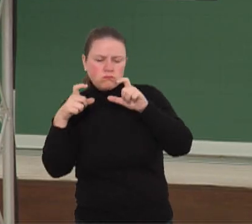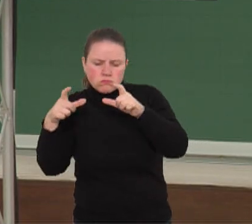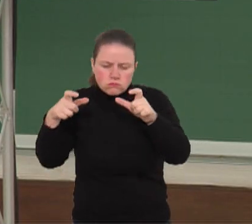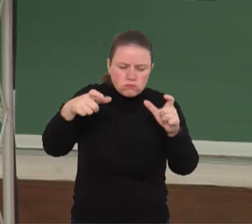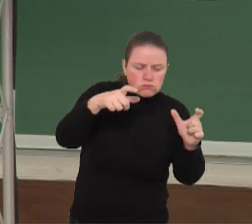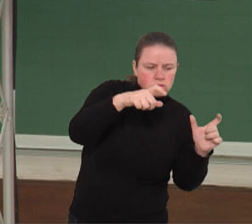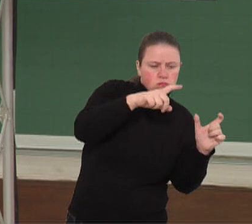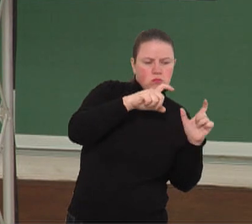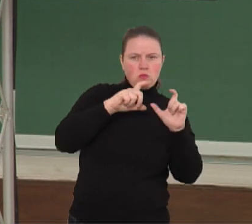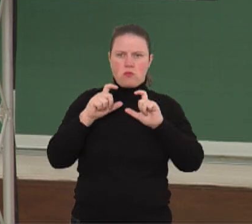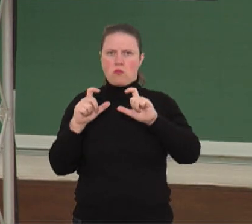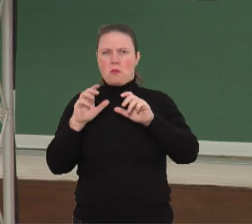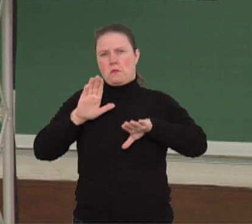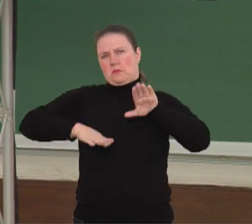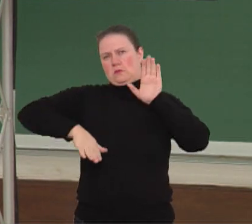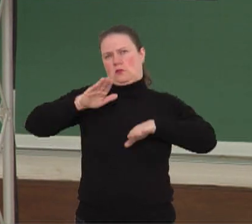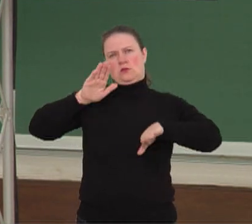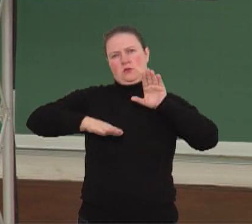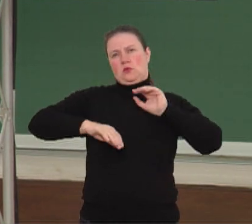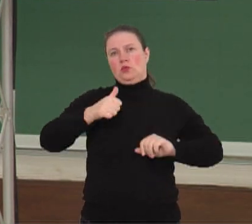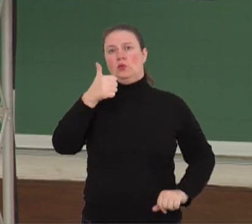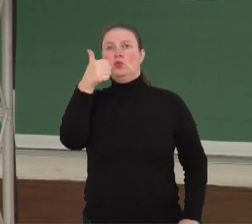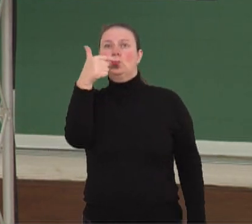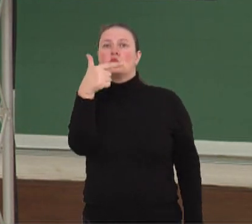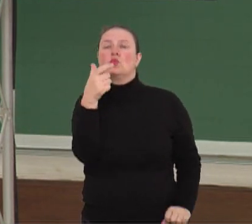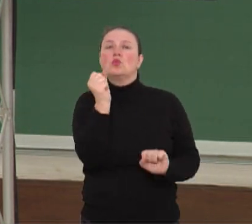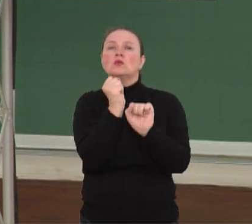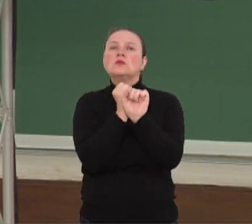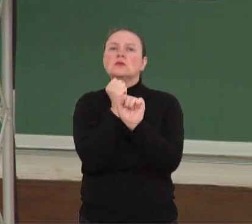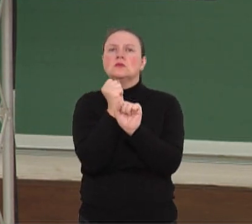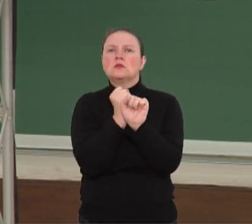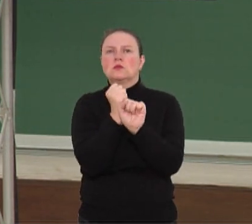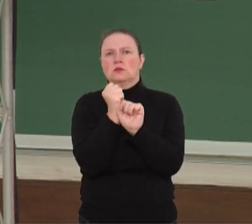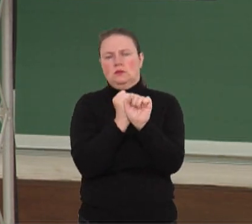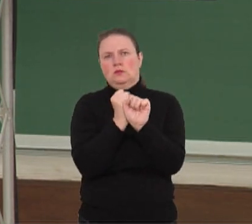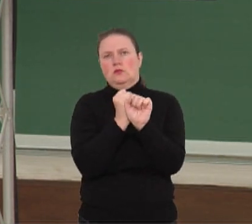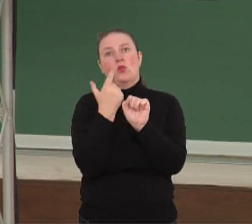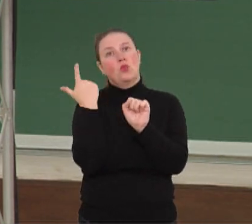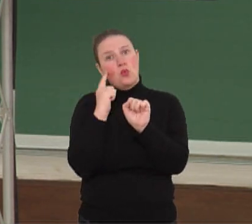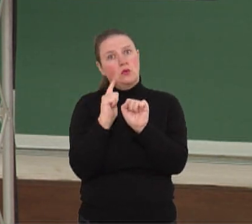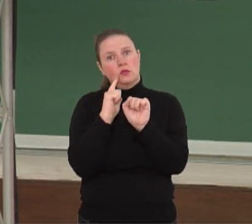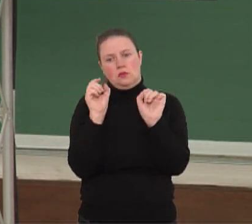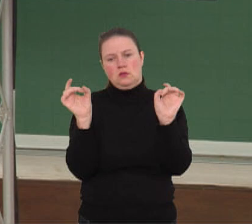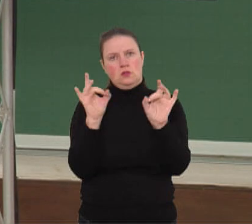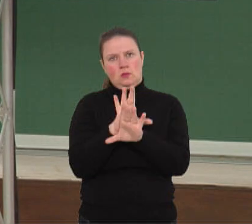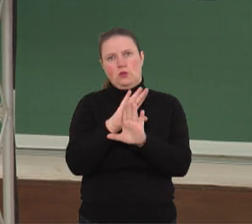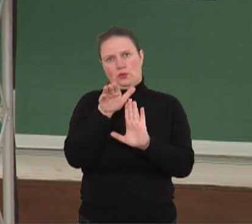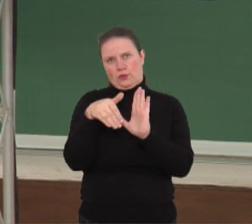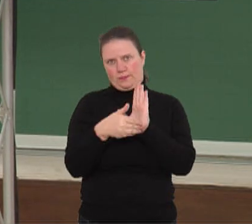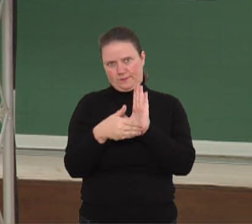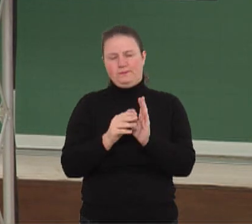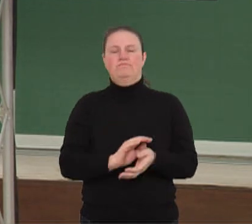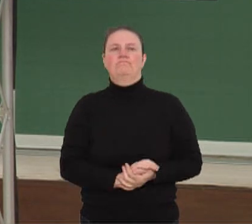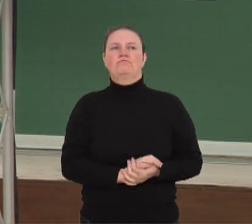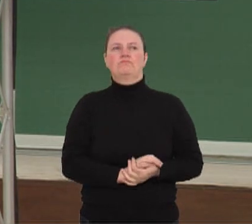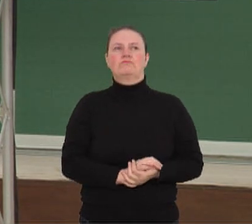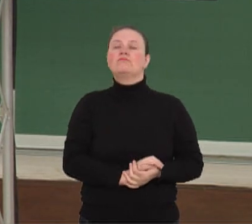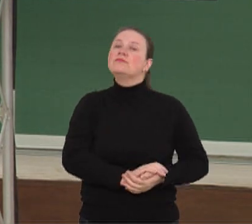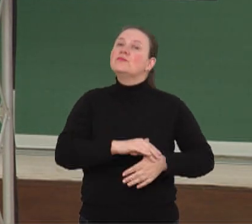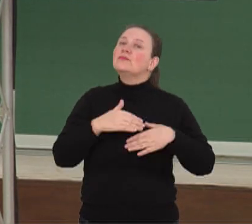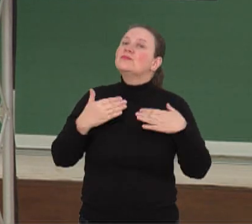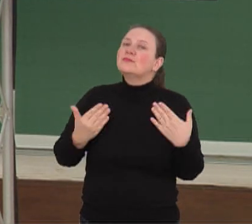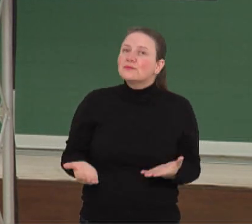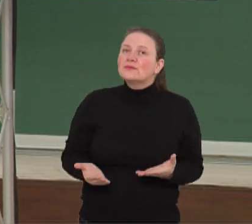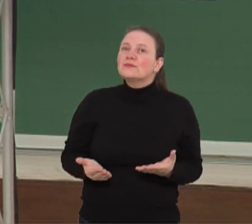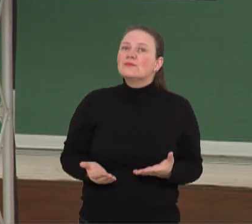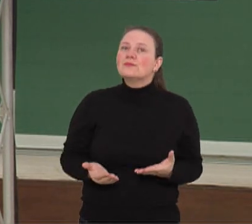uns 12 anos, mais ou menos, pelo que eu li de cálculos, elas vão conseguir fotografar o sistema inteiro. E aí? Isso